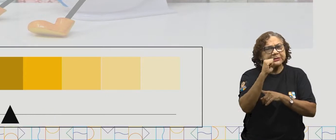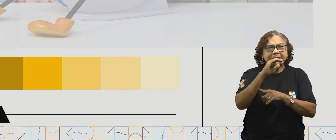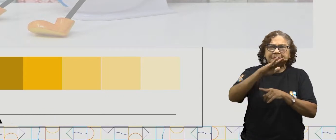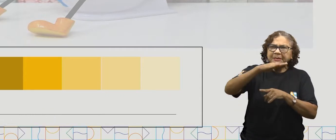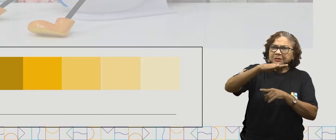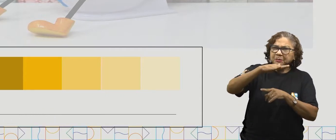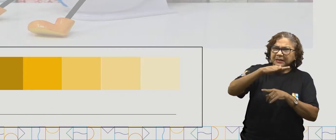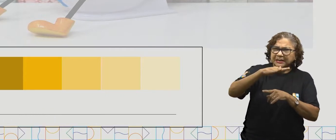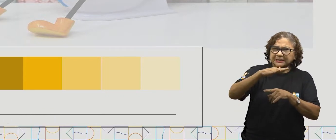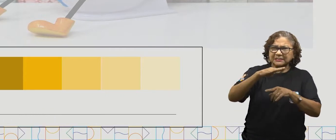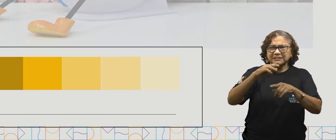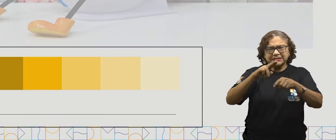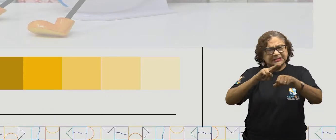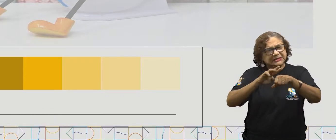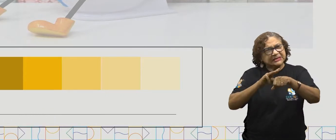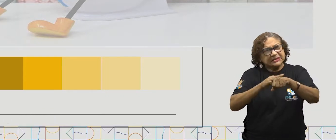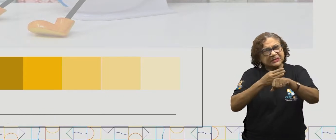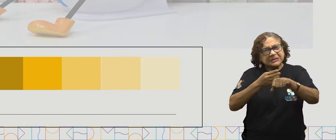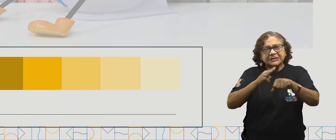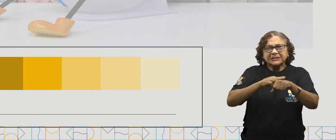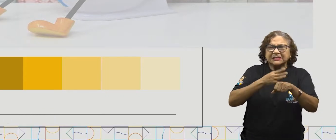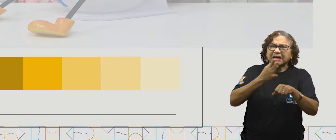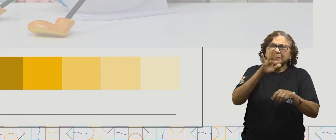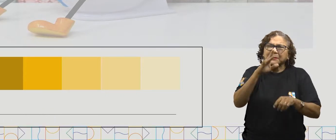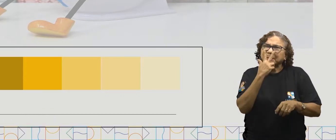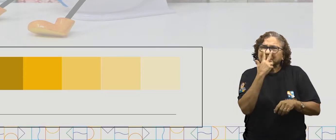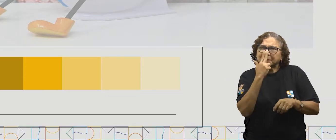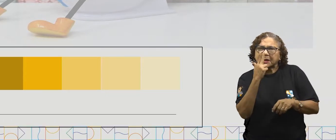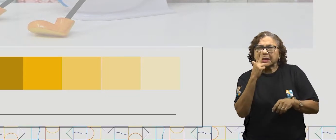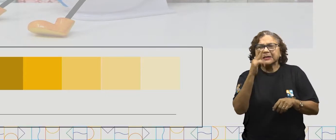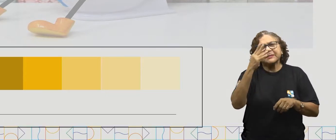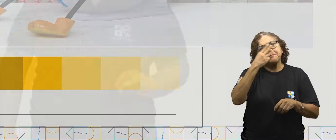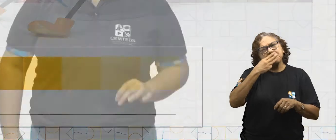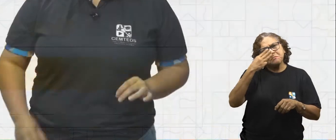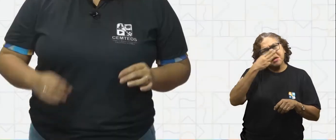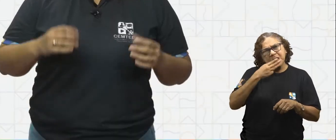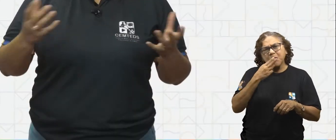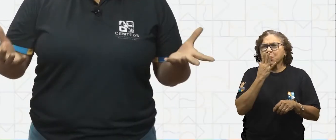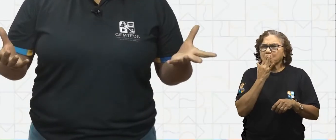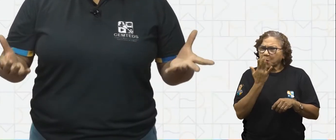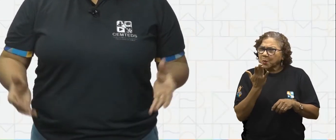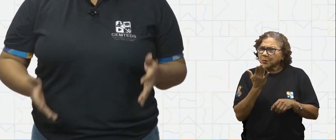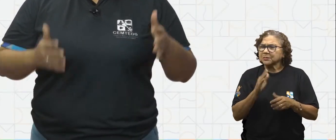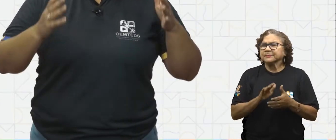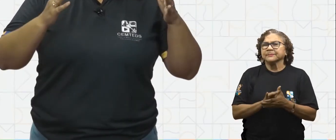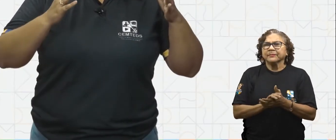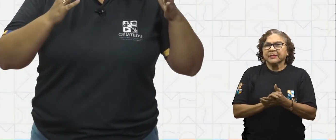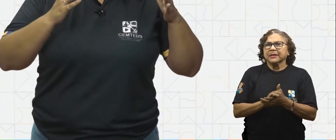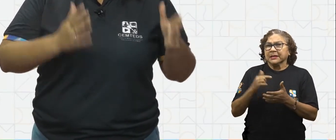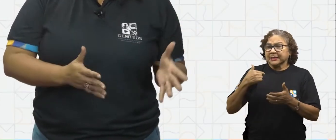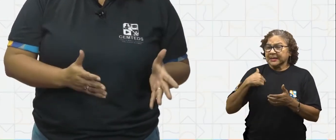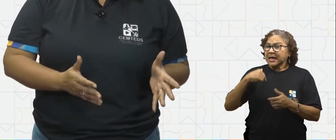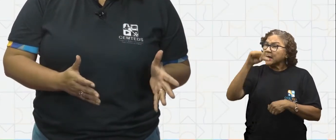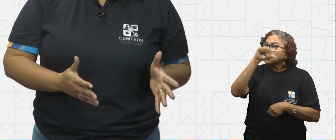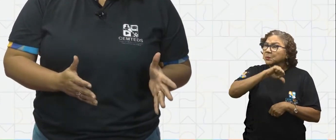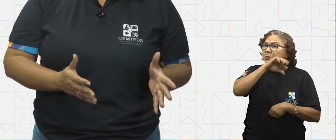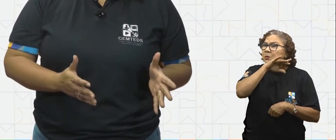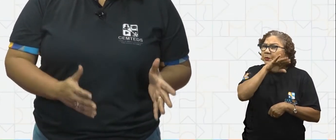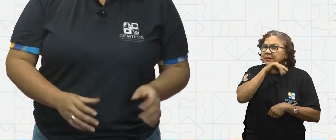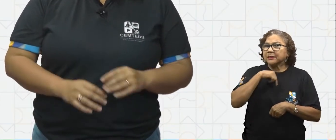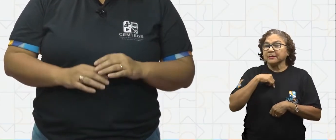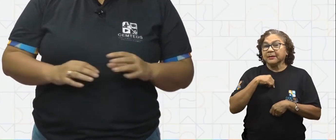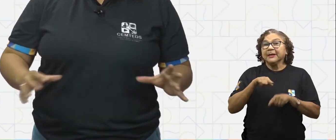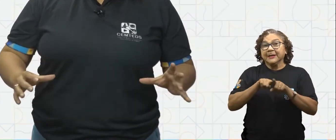mel, chamada de cor âmbar, é sinal de desidratação. Em resumo, quanto mais clara for